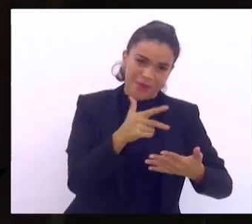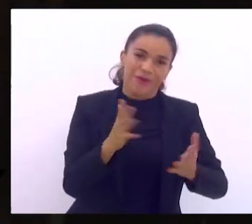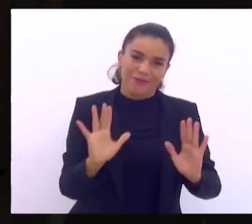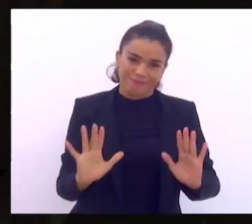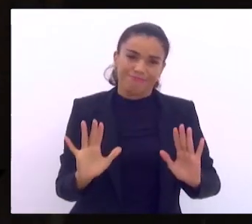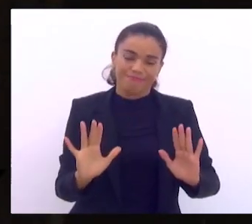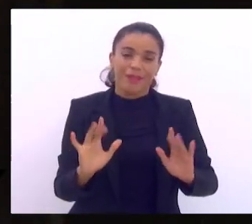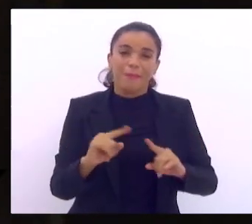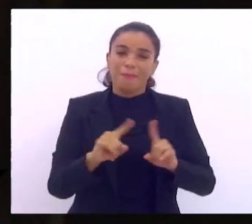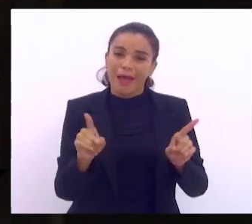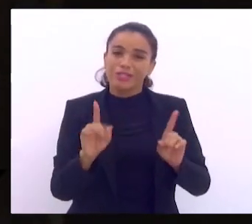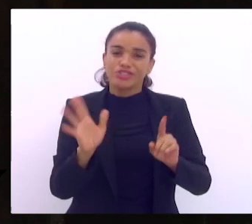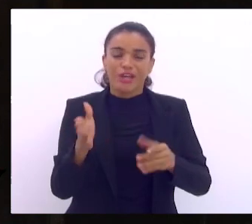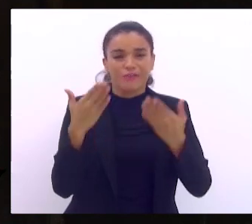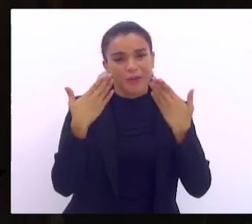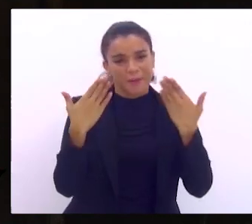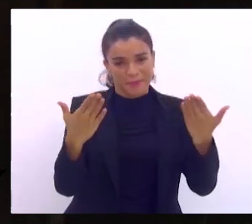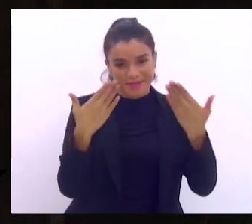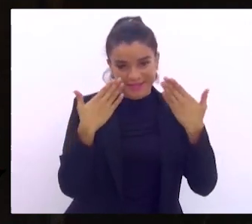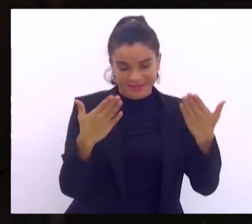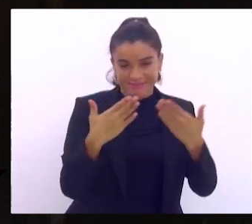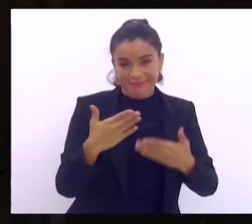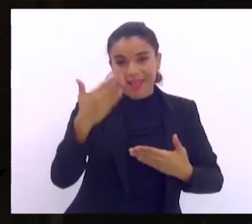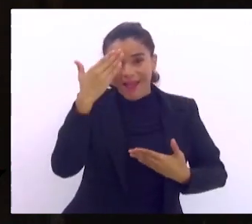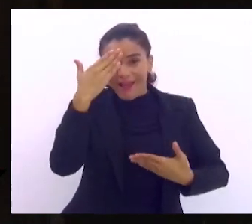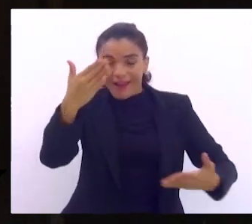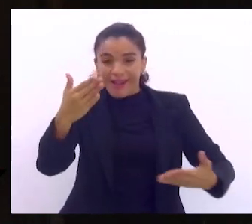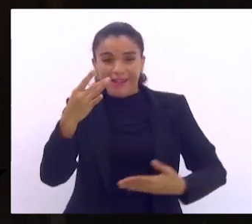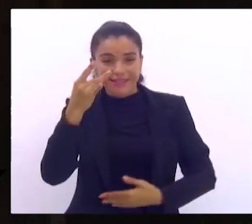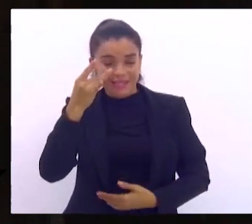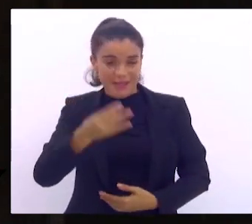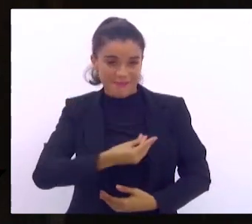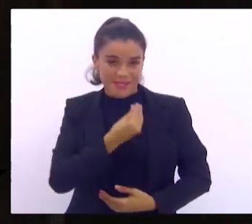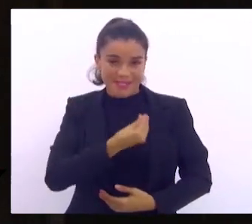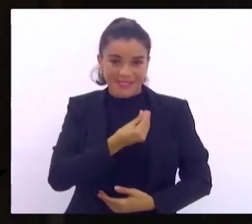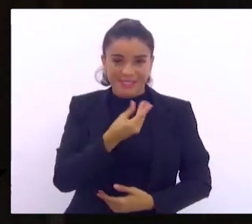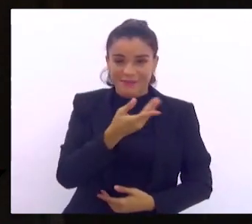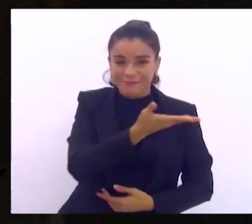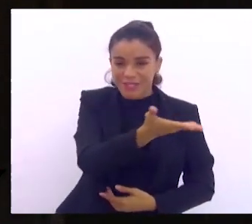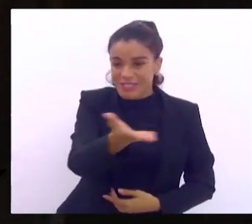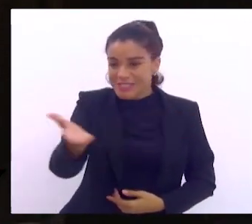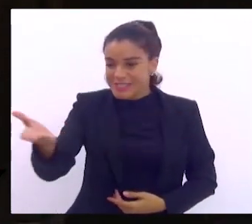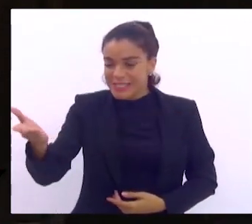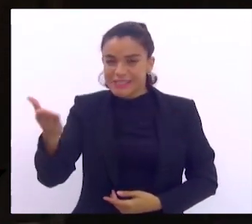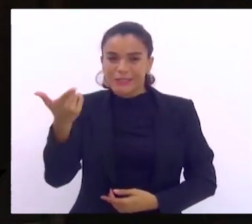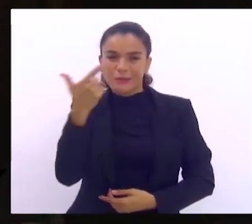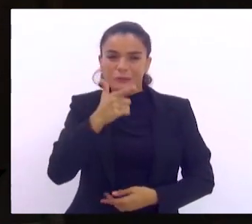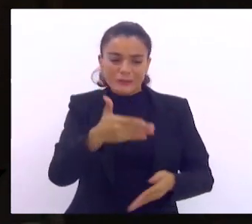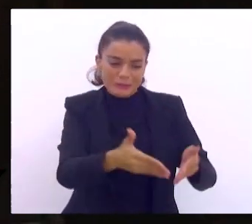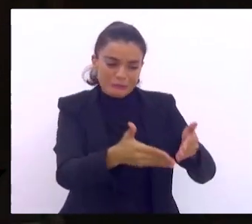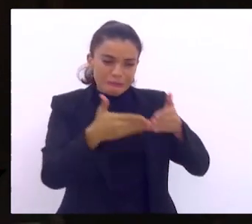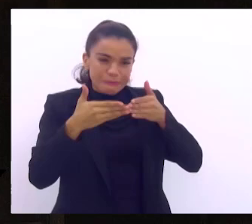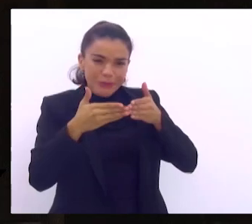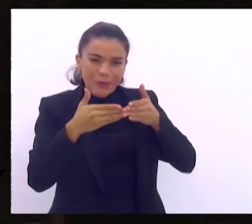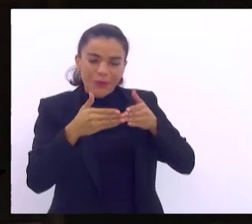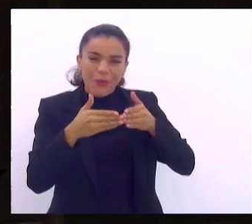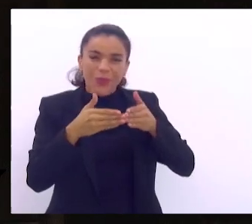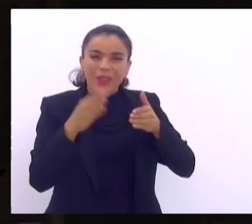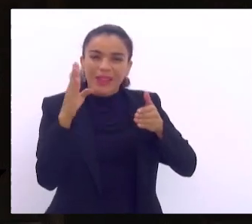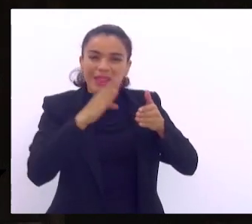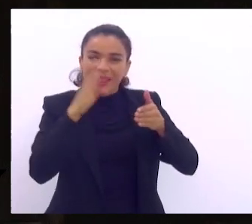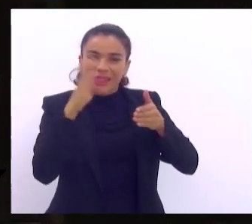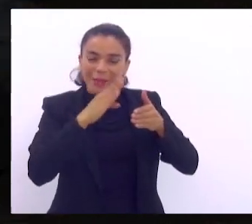foram devidamente apresentados. Agradecer a presença de todos vocês aqui que tiraram o tempinho de vocês, dos seus